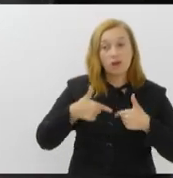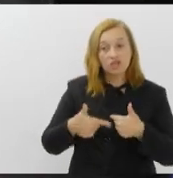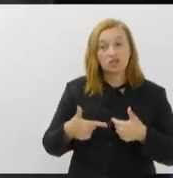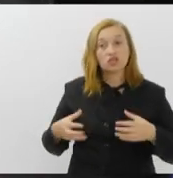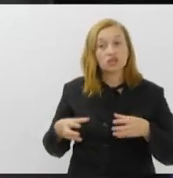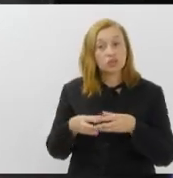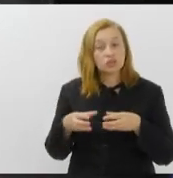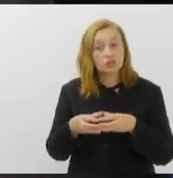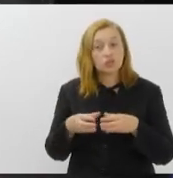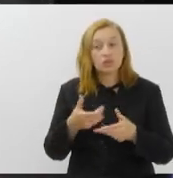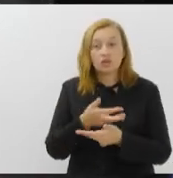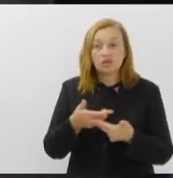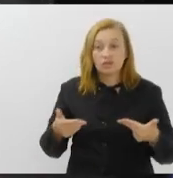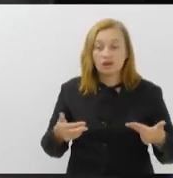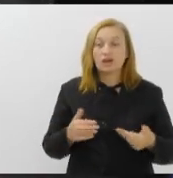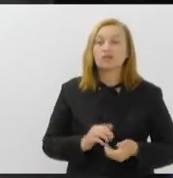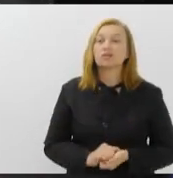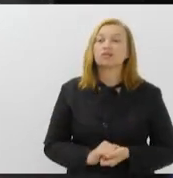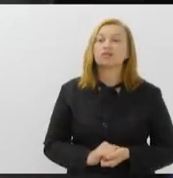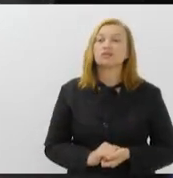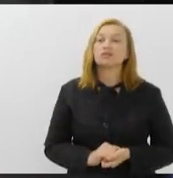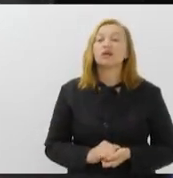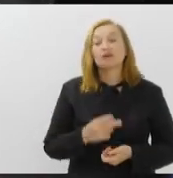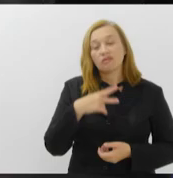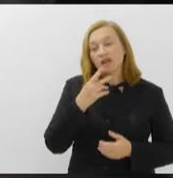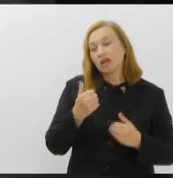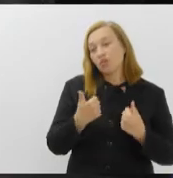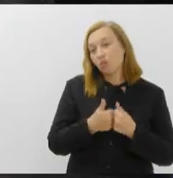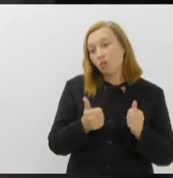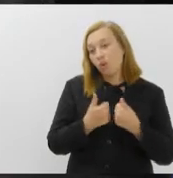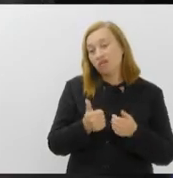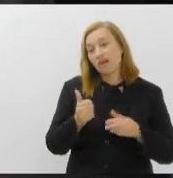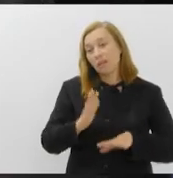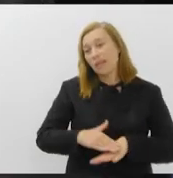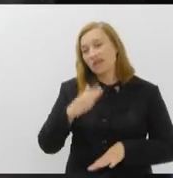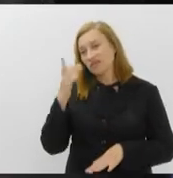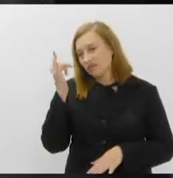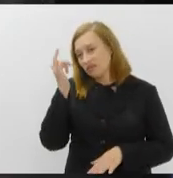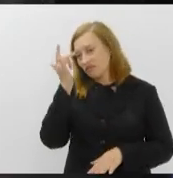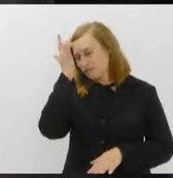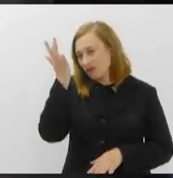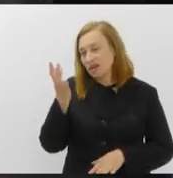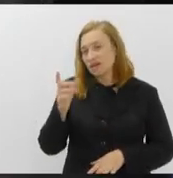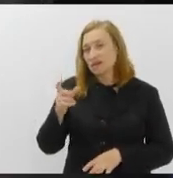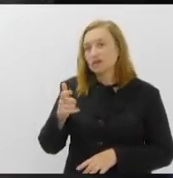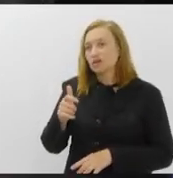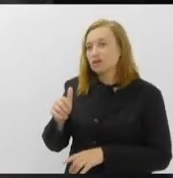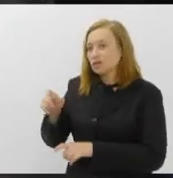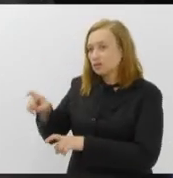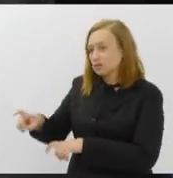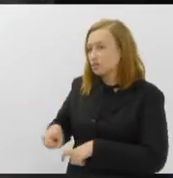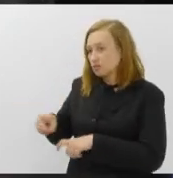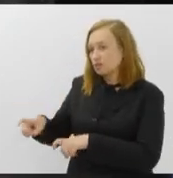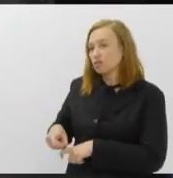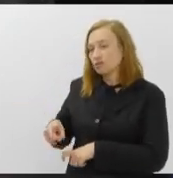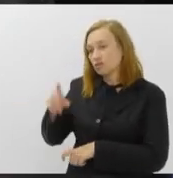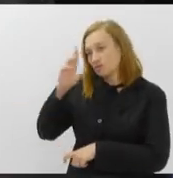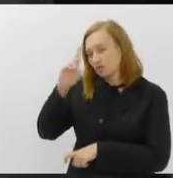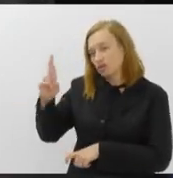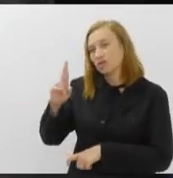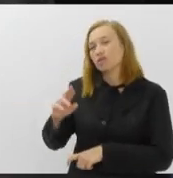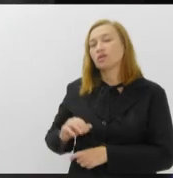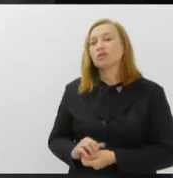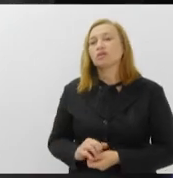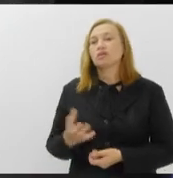órgãos. Né? Eu citei o exemplo do ônibus, né, porque é muito mais fácil para o agricultor, agricultora receber, até na área urbana, principalmente,